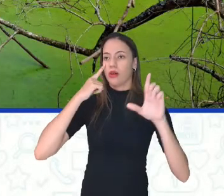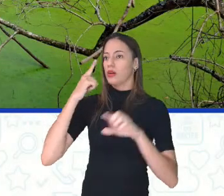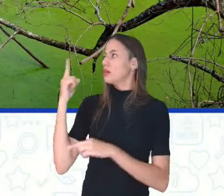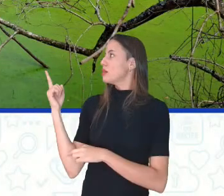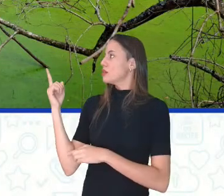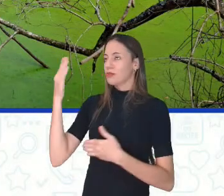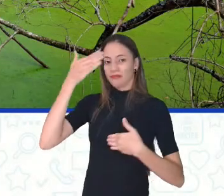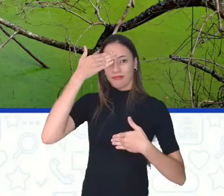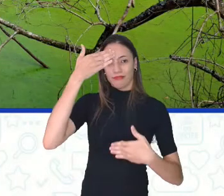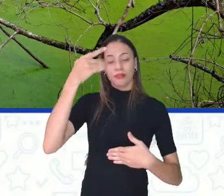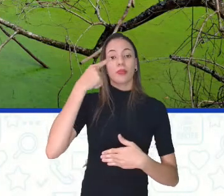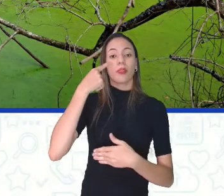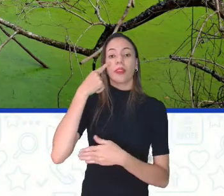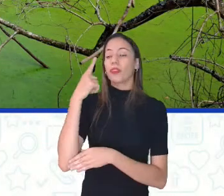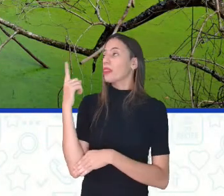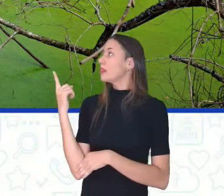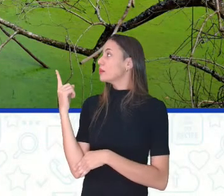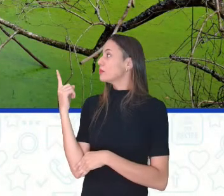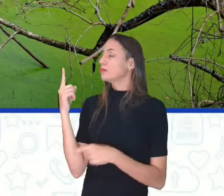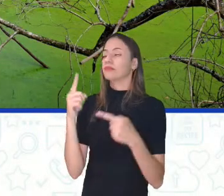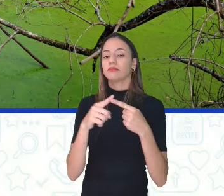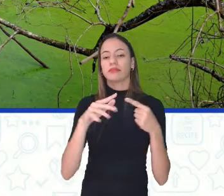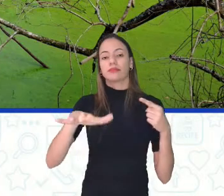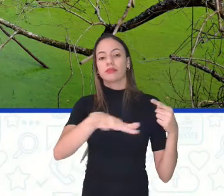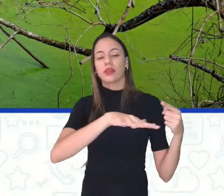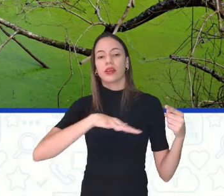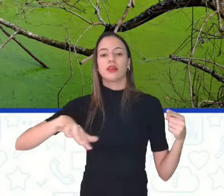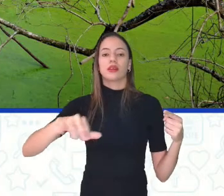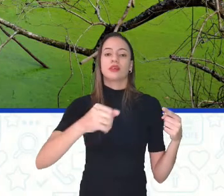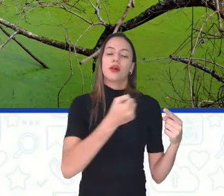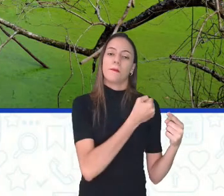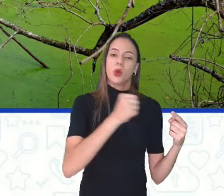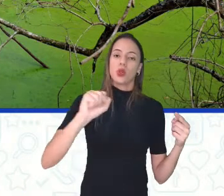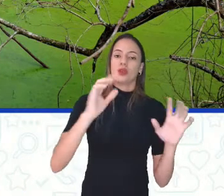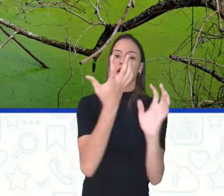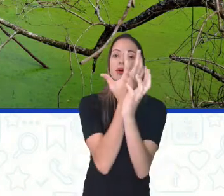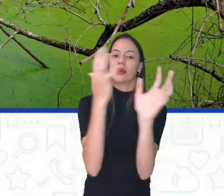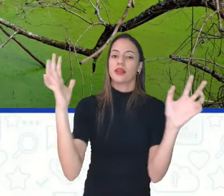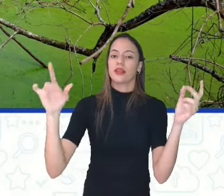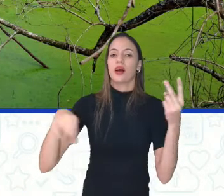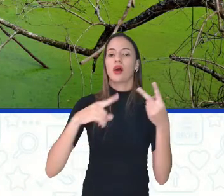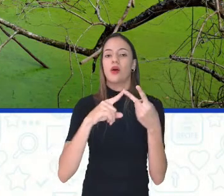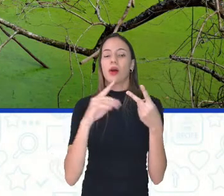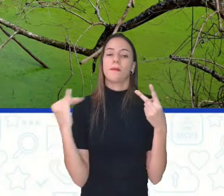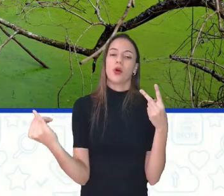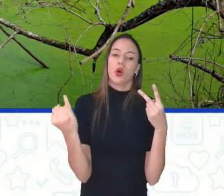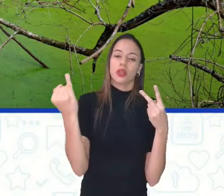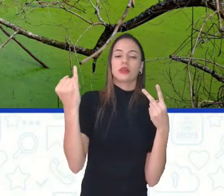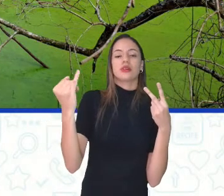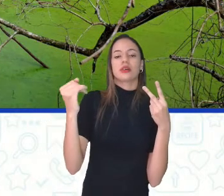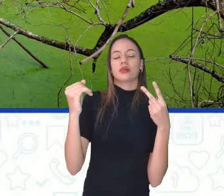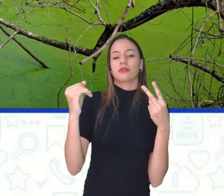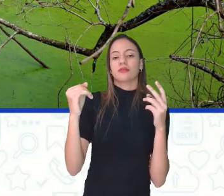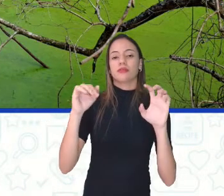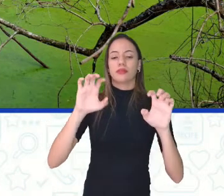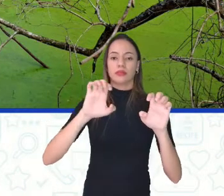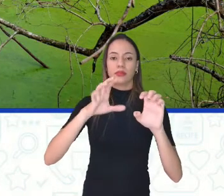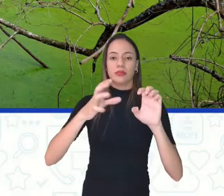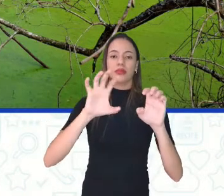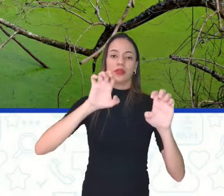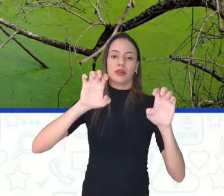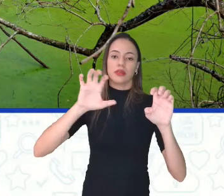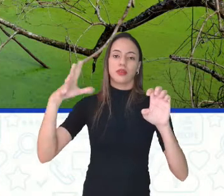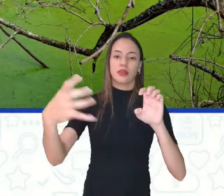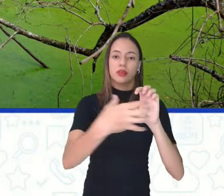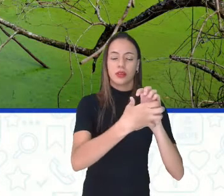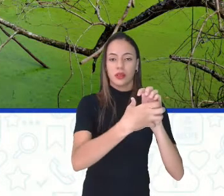obrigada. Então, área de proteção ambiental, área de relevante interesse ecológico, a área, né? Tem até aqui em Recife tem